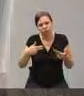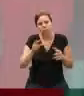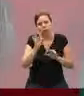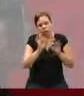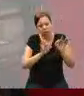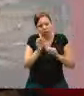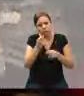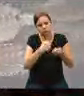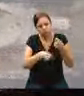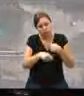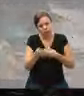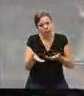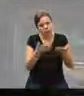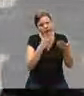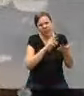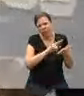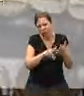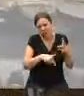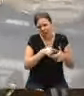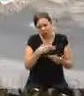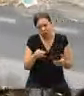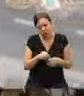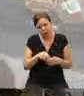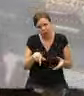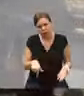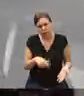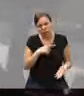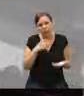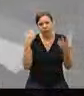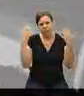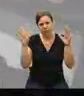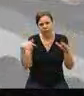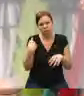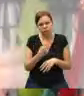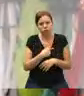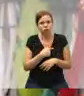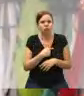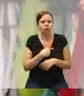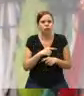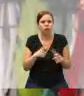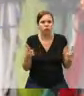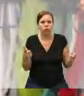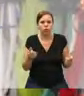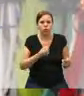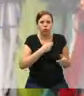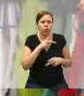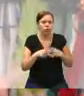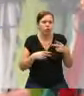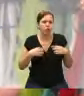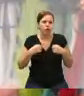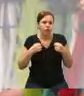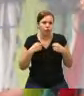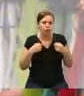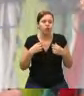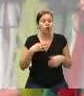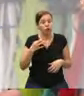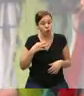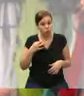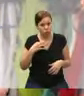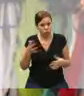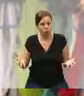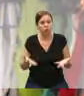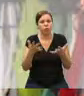um leque muito grande de atividades, além de eventos que a gente, com maior número de voluntários, a gente pode